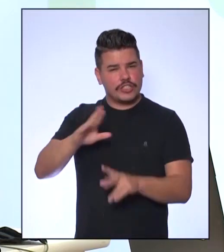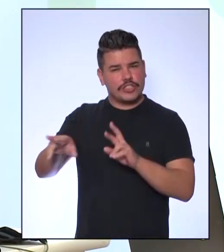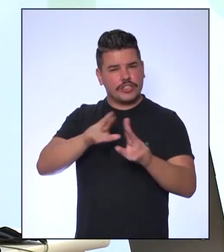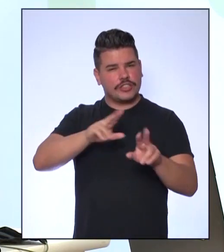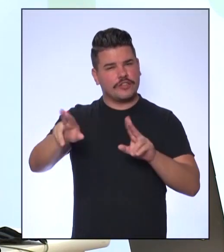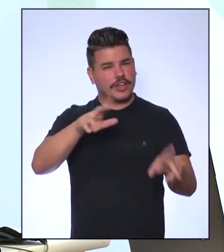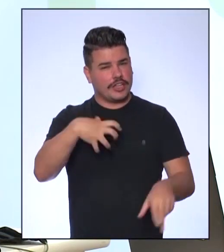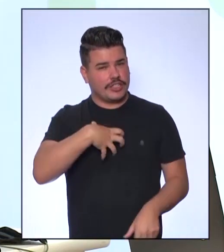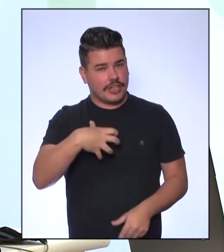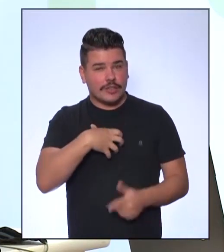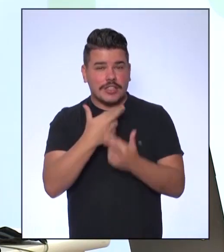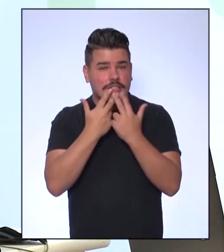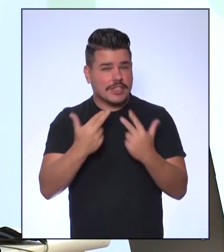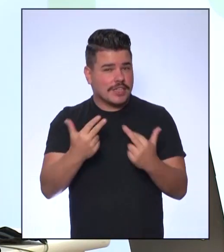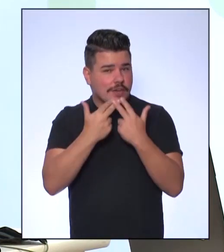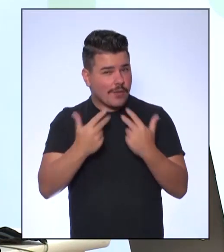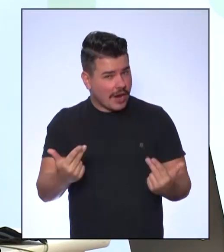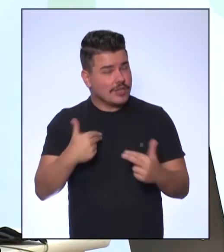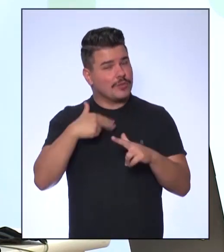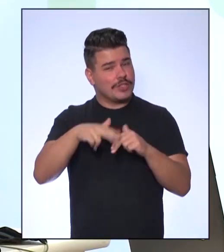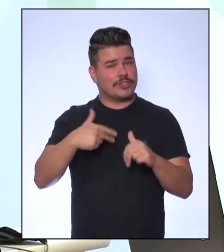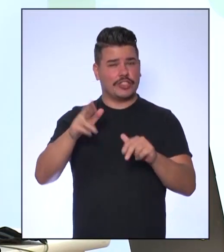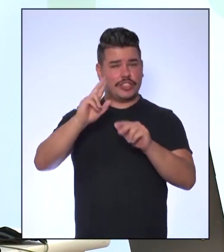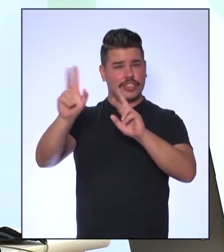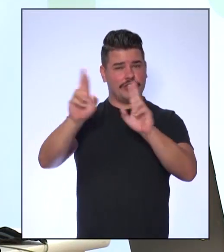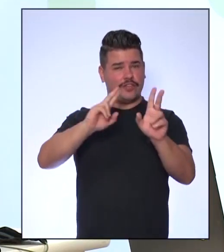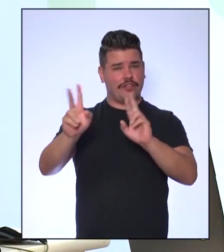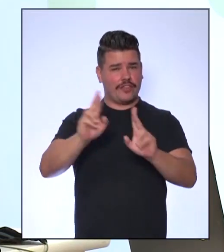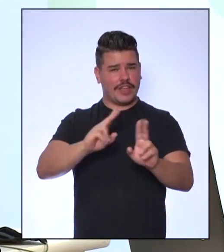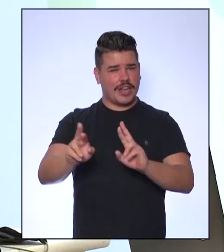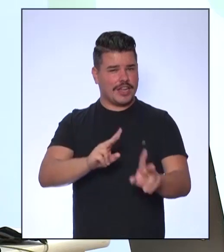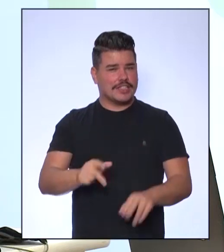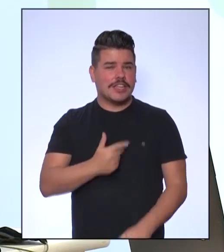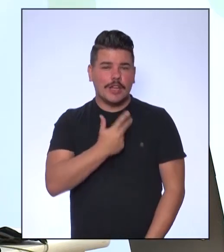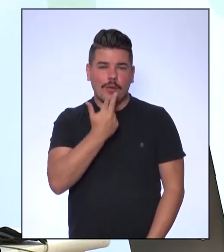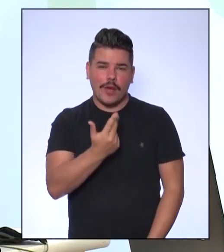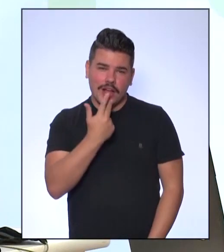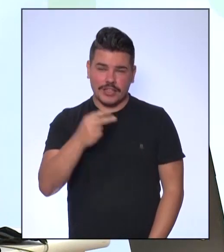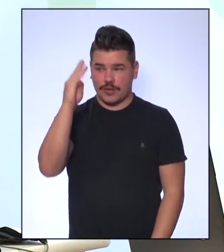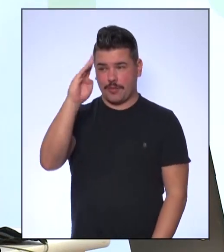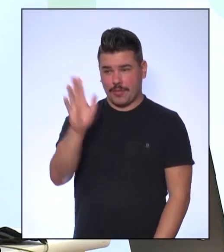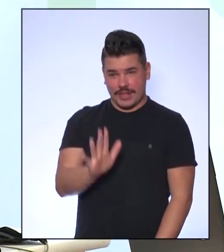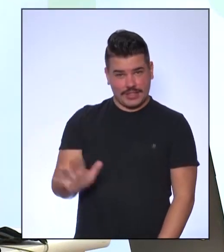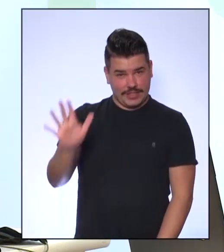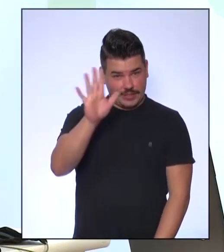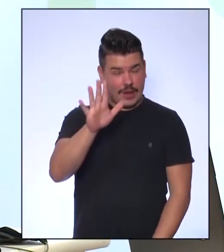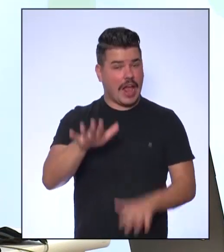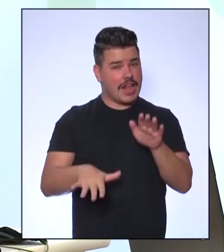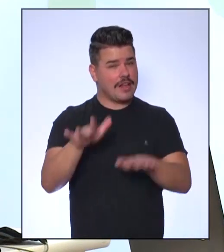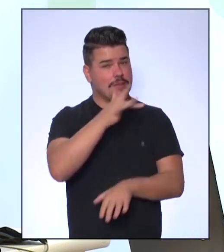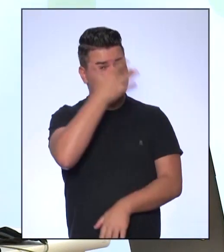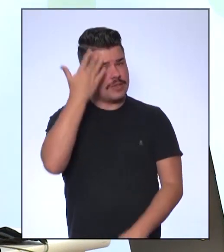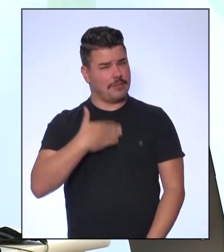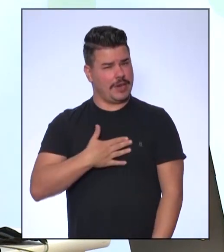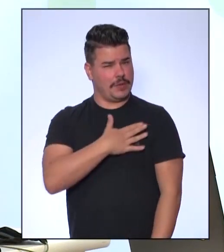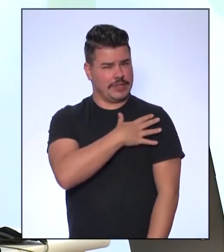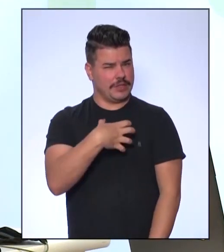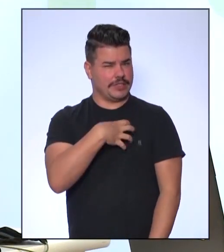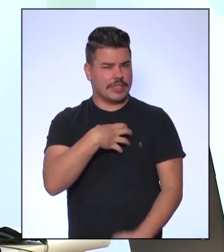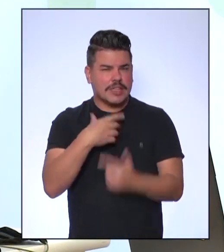pouquinho a questão das variações, né? E um pouquinho sobre o preconceito linguístico.